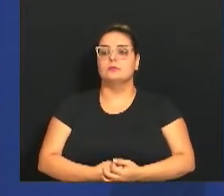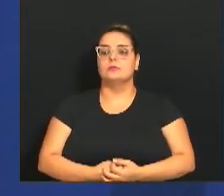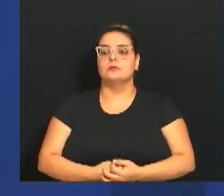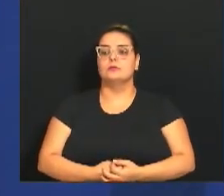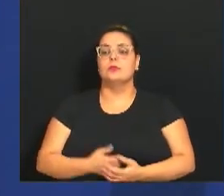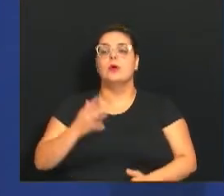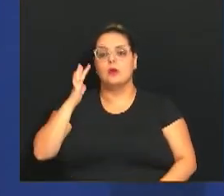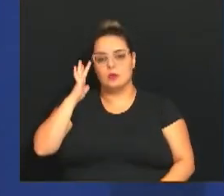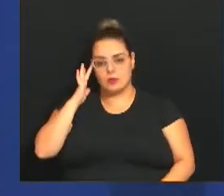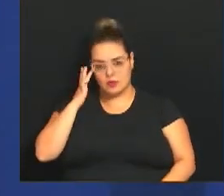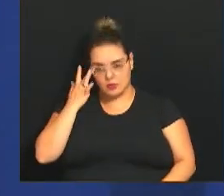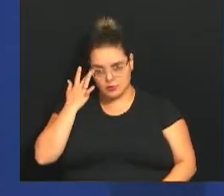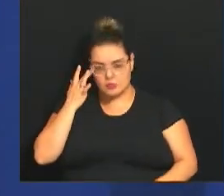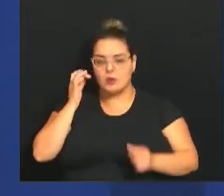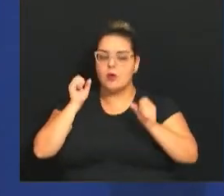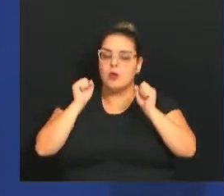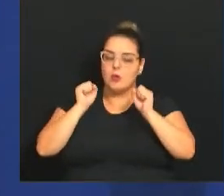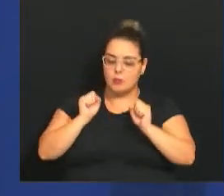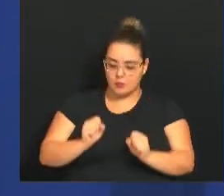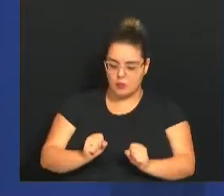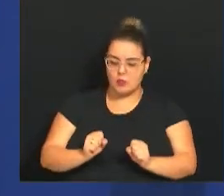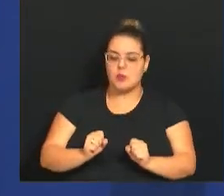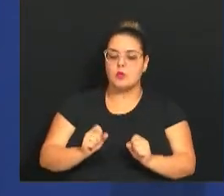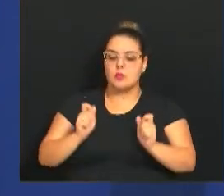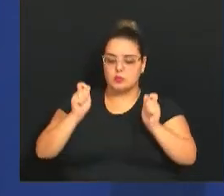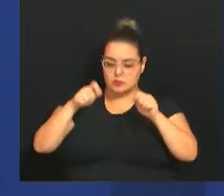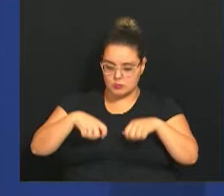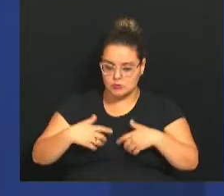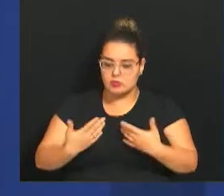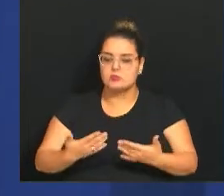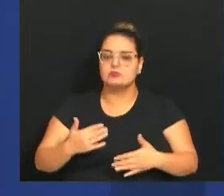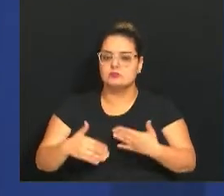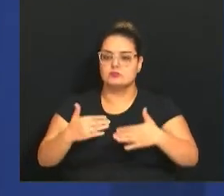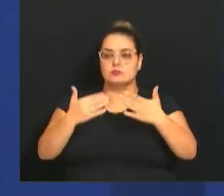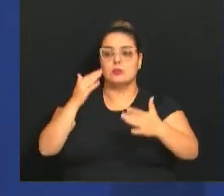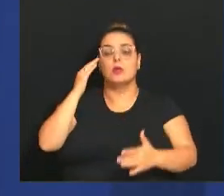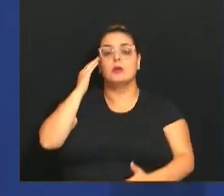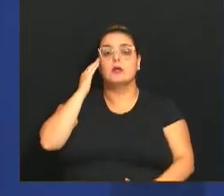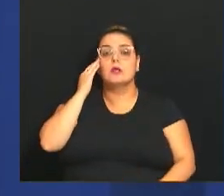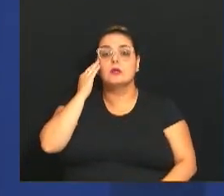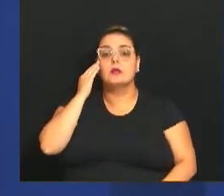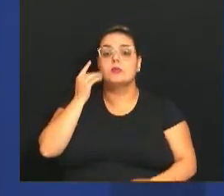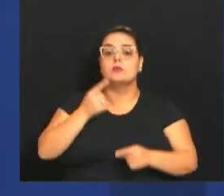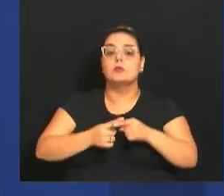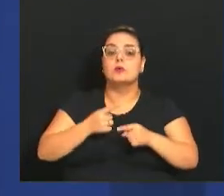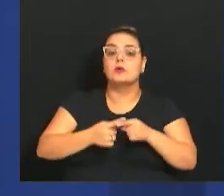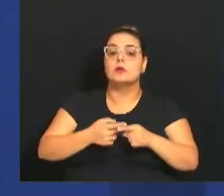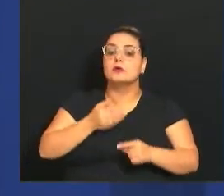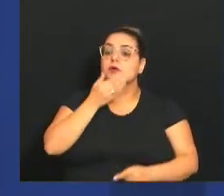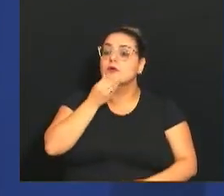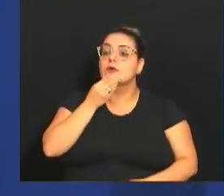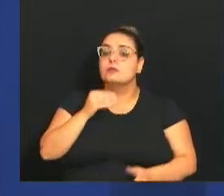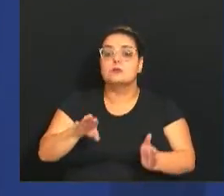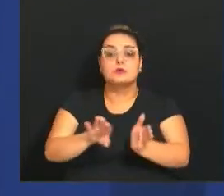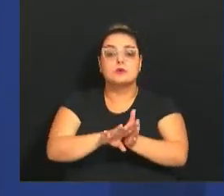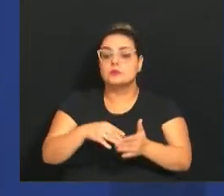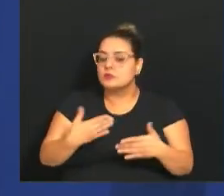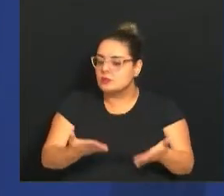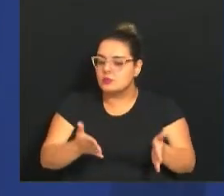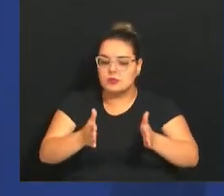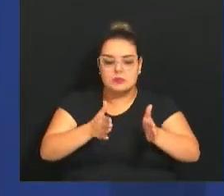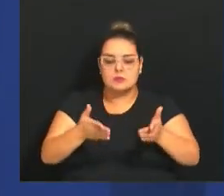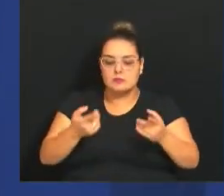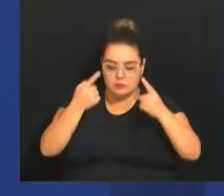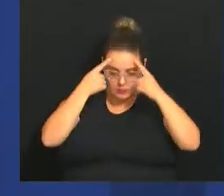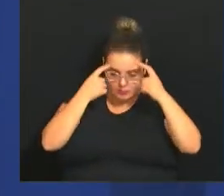possível a gente recuperar sim, a gente precisa fazer uma educação, entender até inclusive por que esse homem chegou nesse ponto, né, e